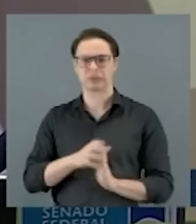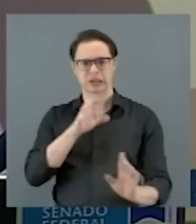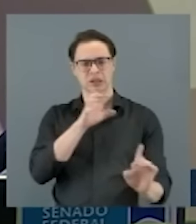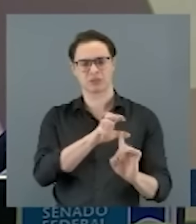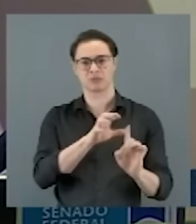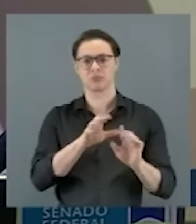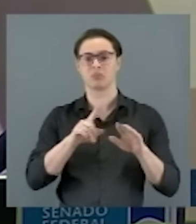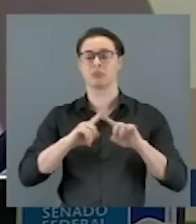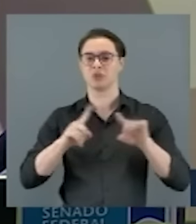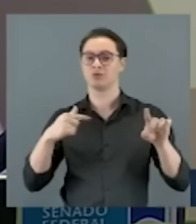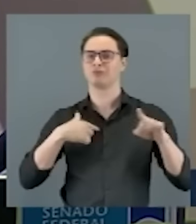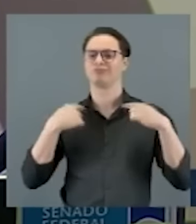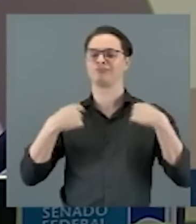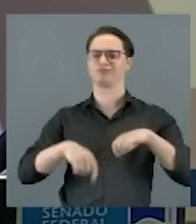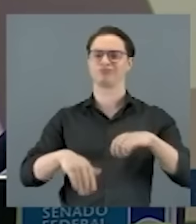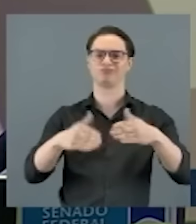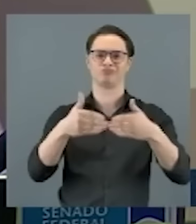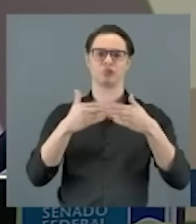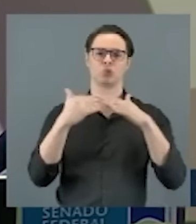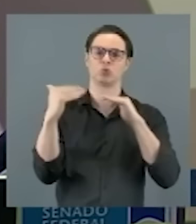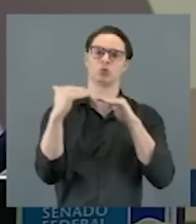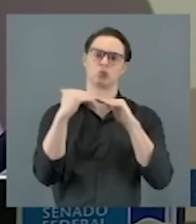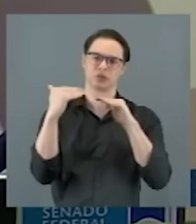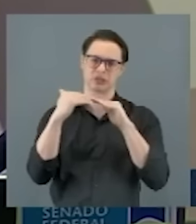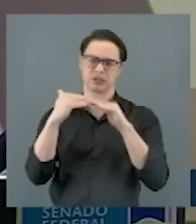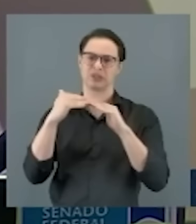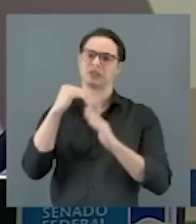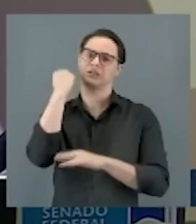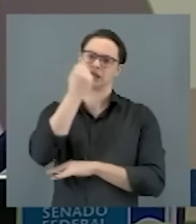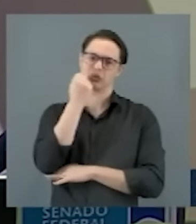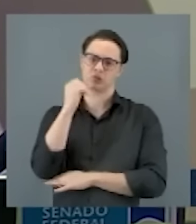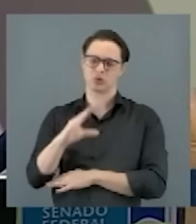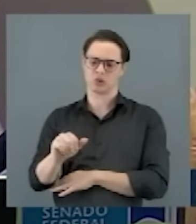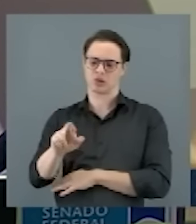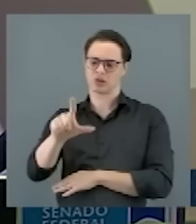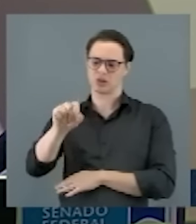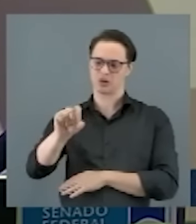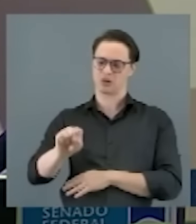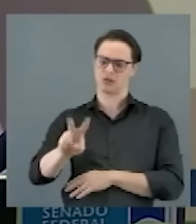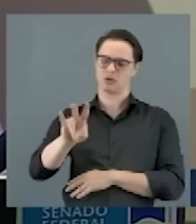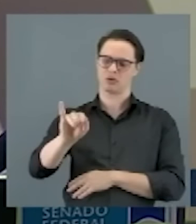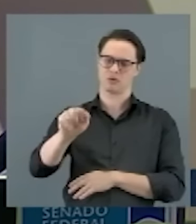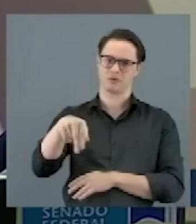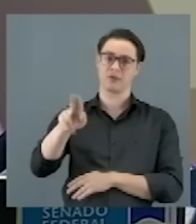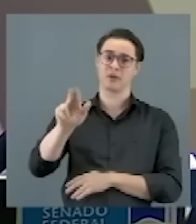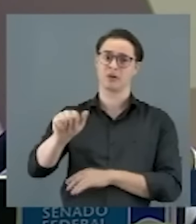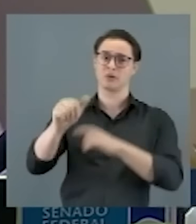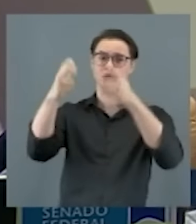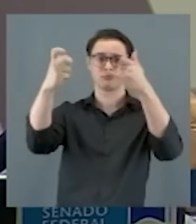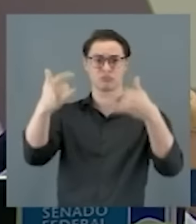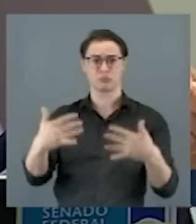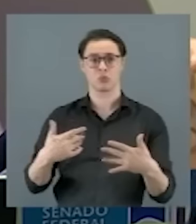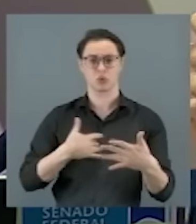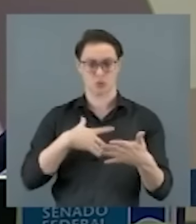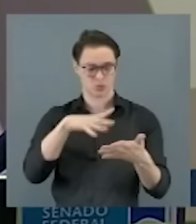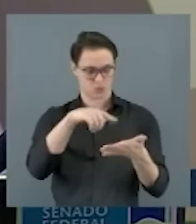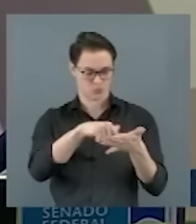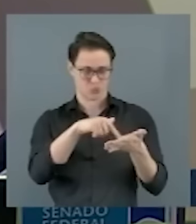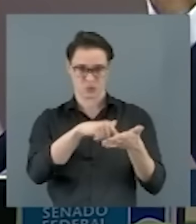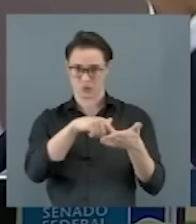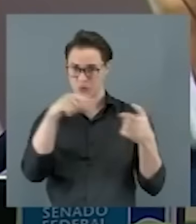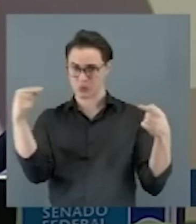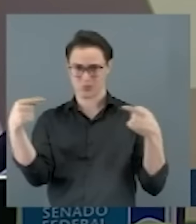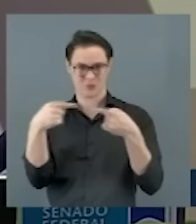eu tenho que concordar com o senador Carlos Viana, quando sustentou a tese agora há pouco, estava nas minhas anotações, fazer